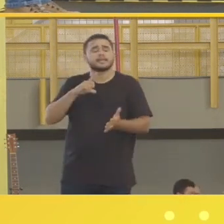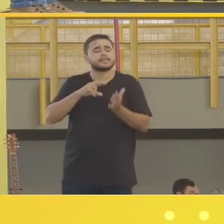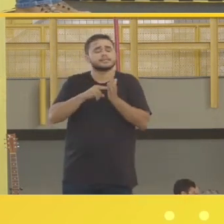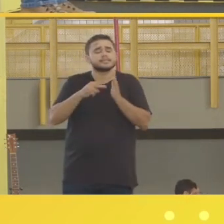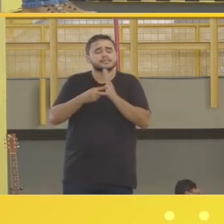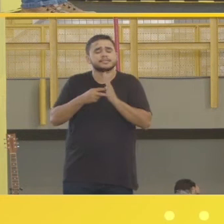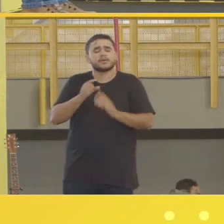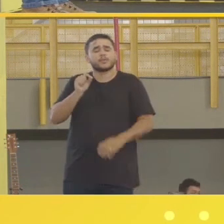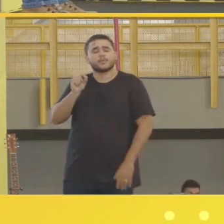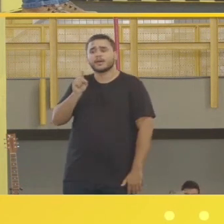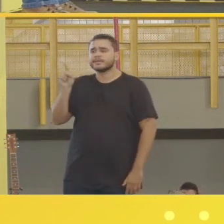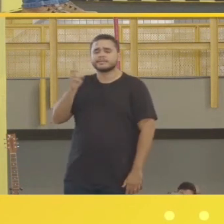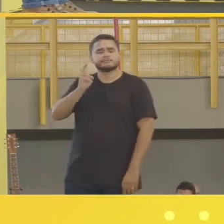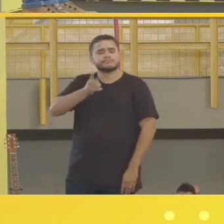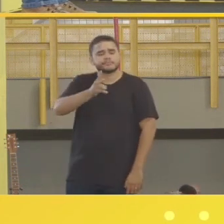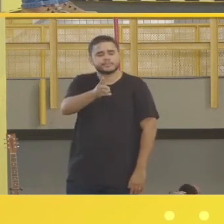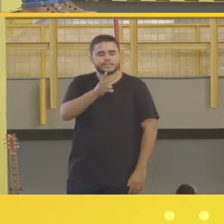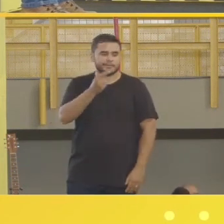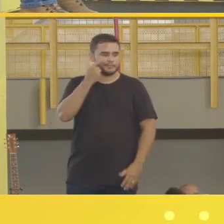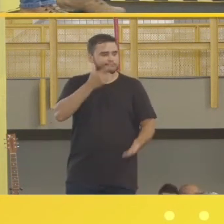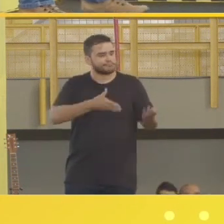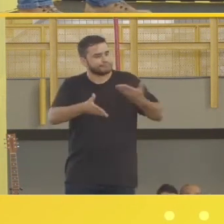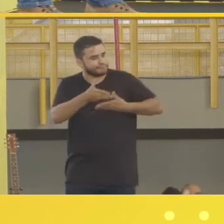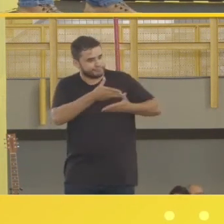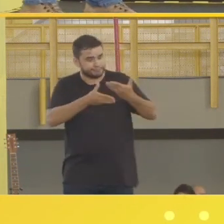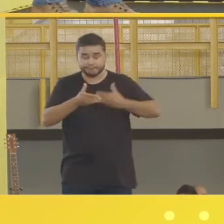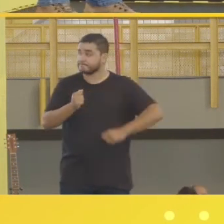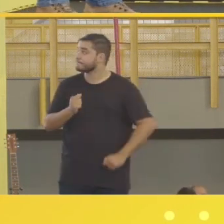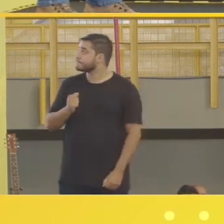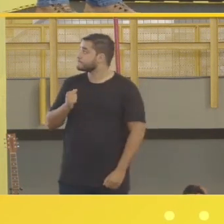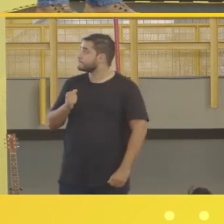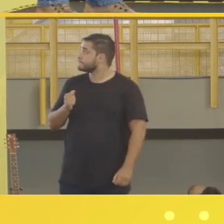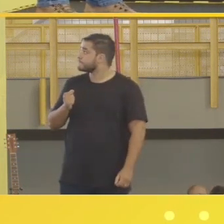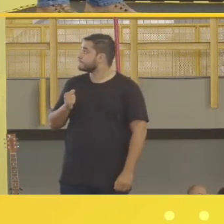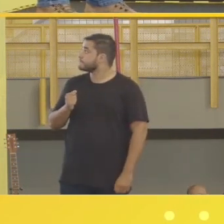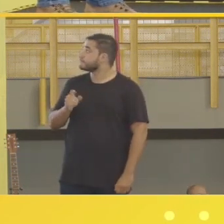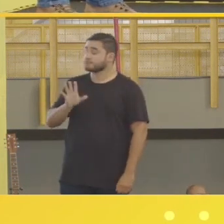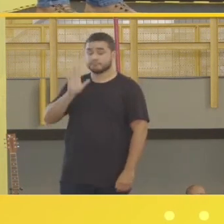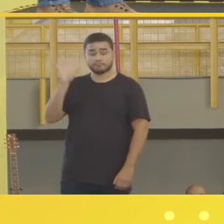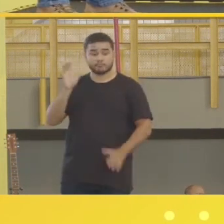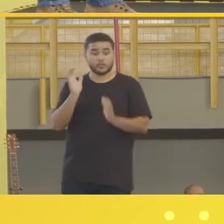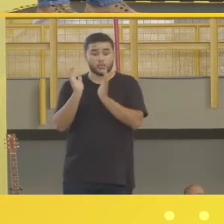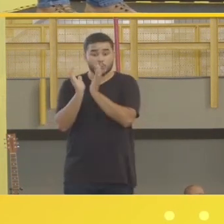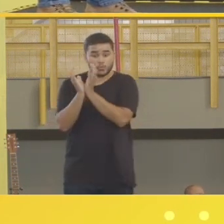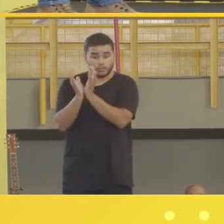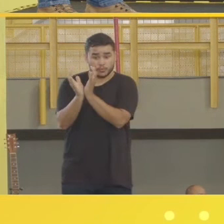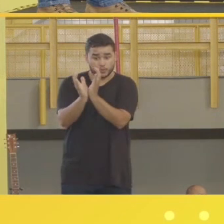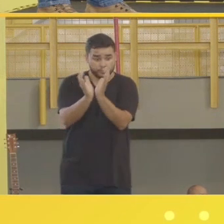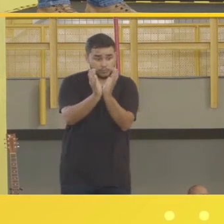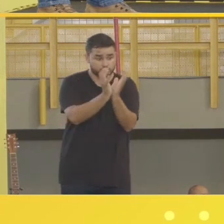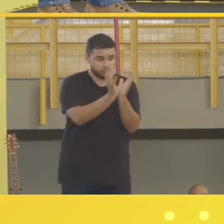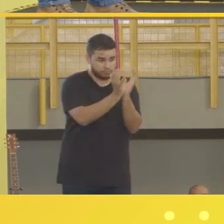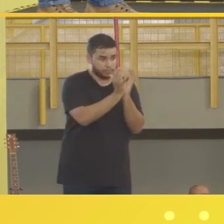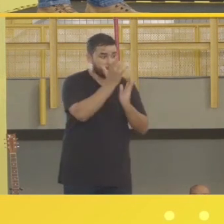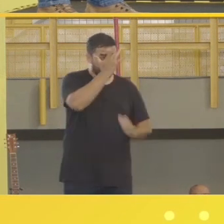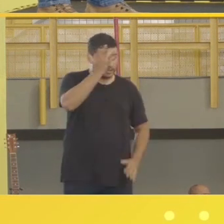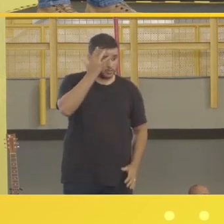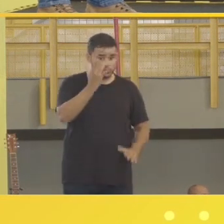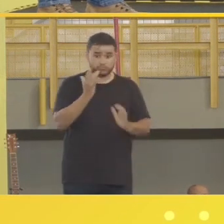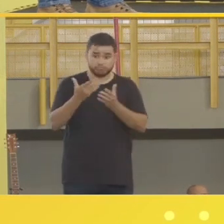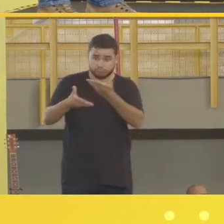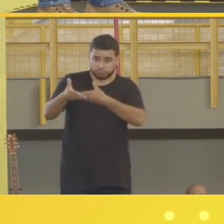sido quase sempre os mais decisivos. As agregações e relações